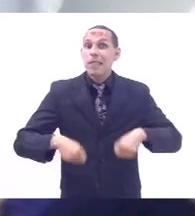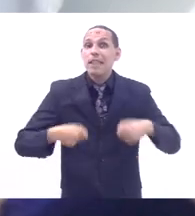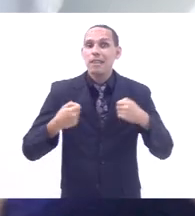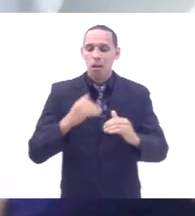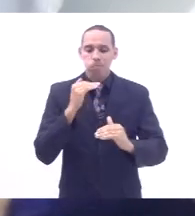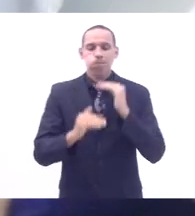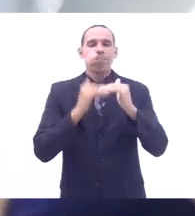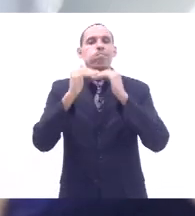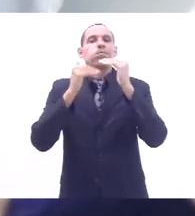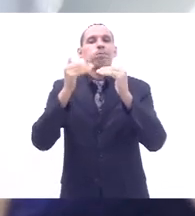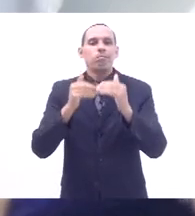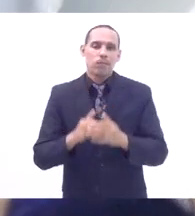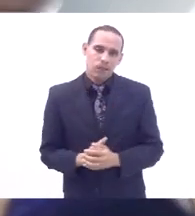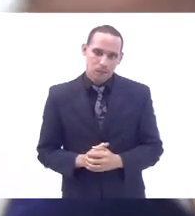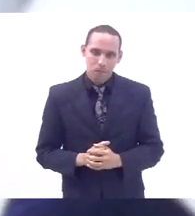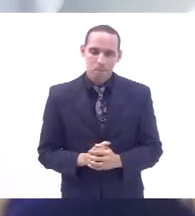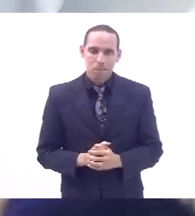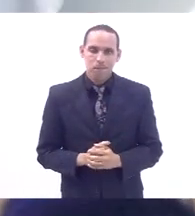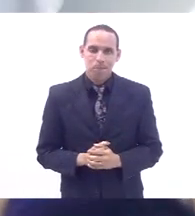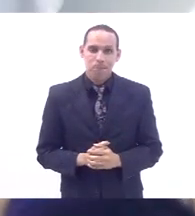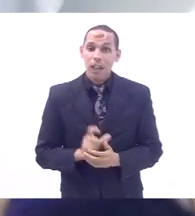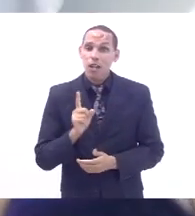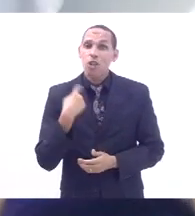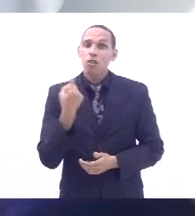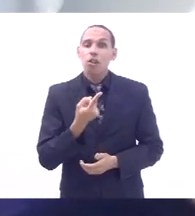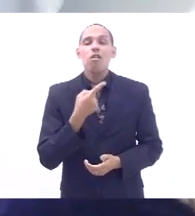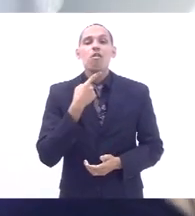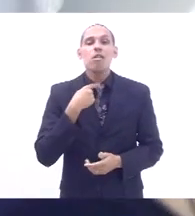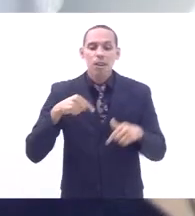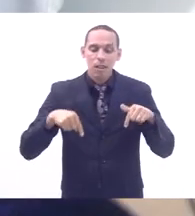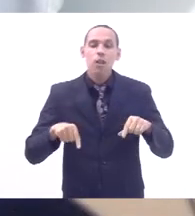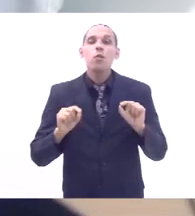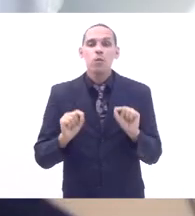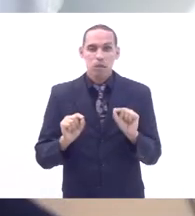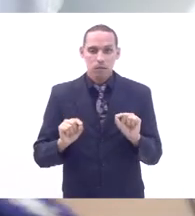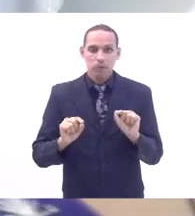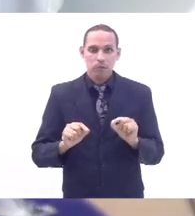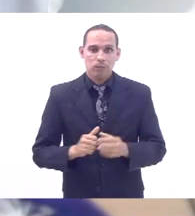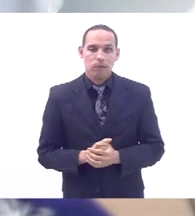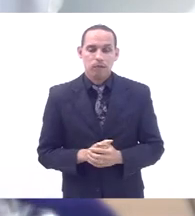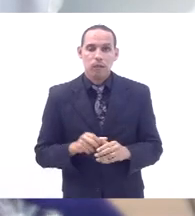vez mais. E a nossa intenção hoje aqui de fazer